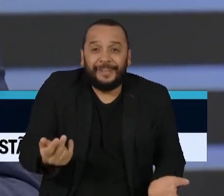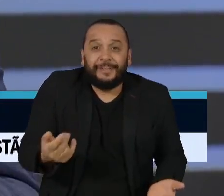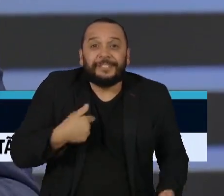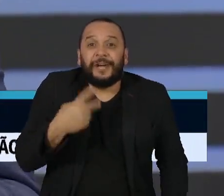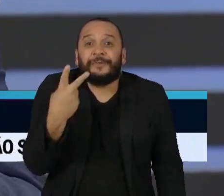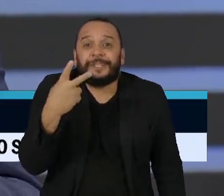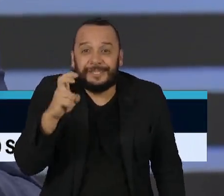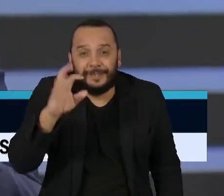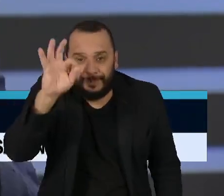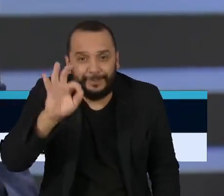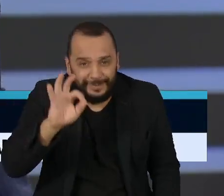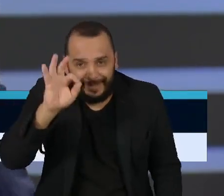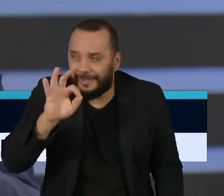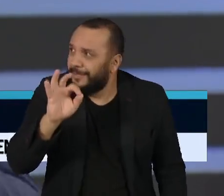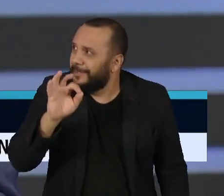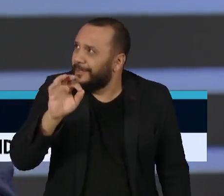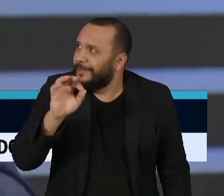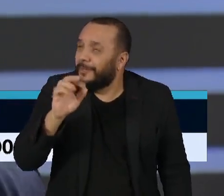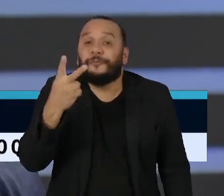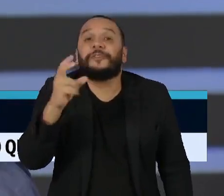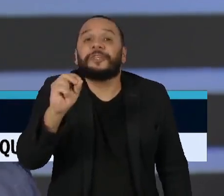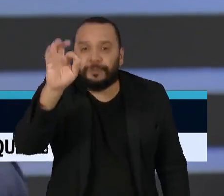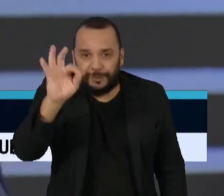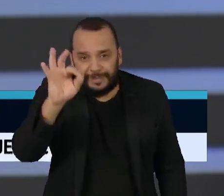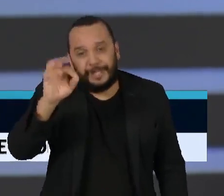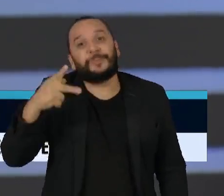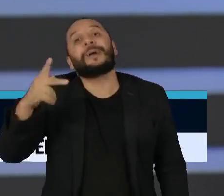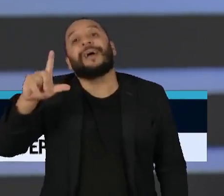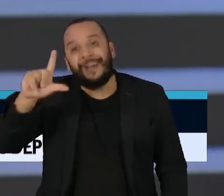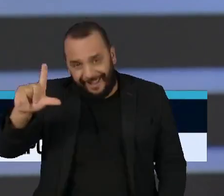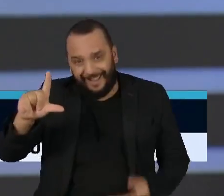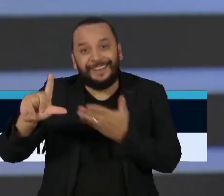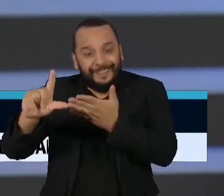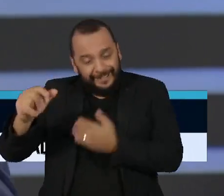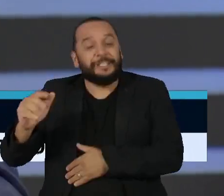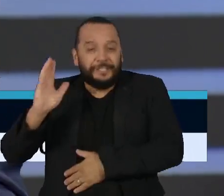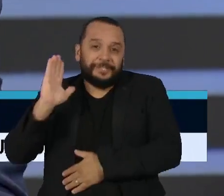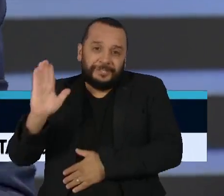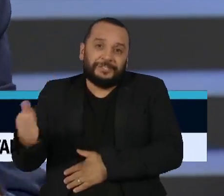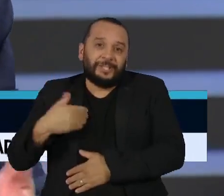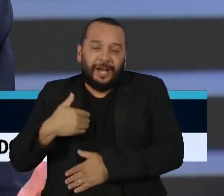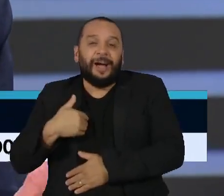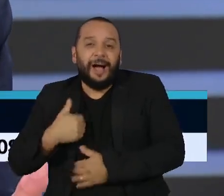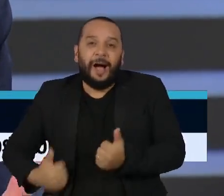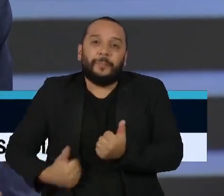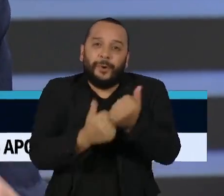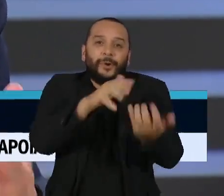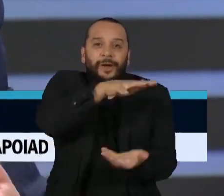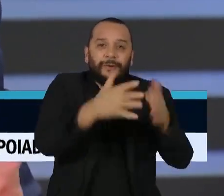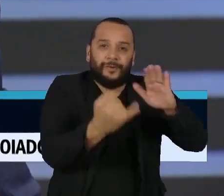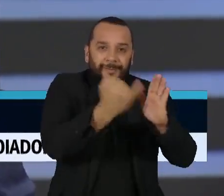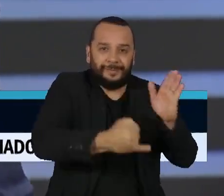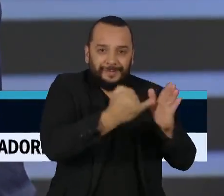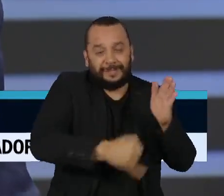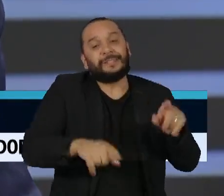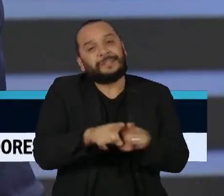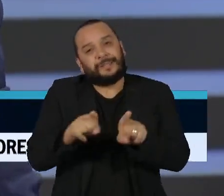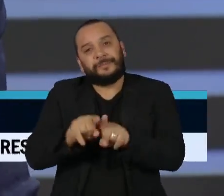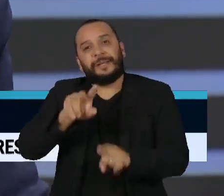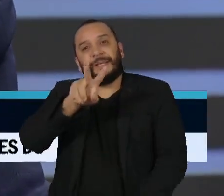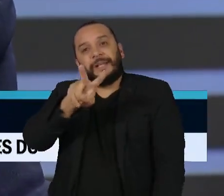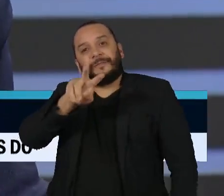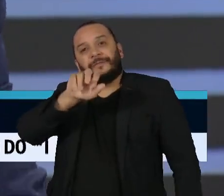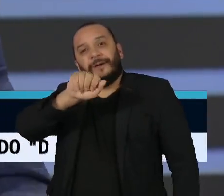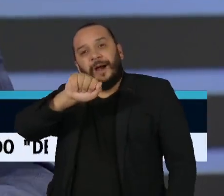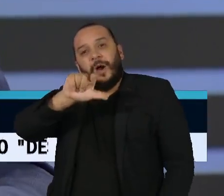choques com o Valdemar, que sustenta ele, a esposa, a casa e vários assessores. E o partido, o Valdemar, é muito mais esperto que o